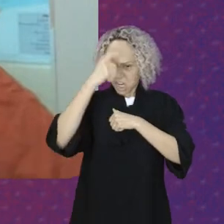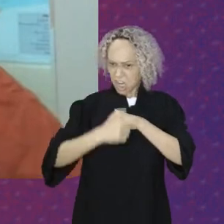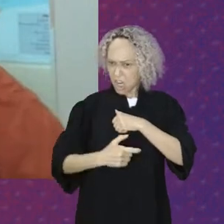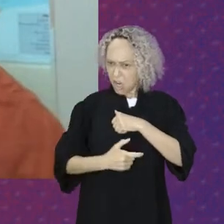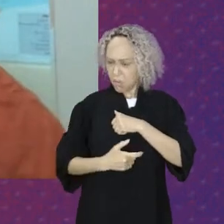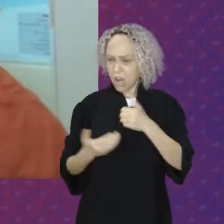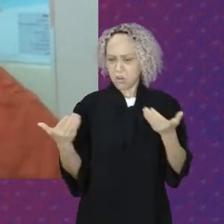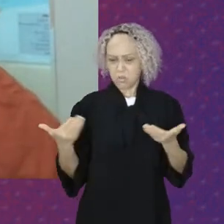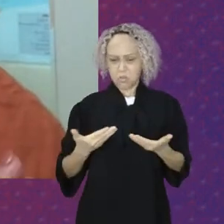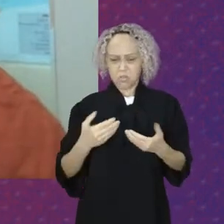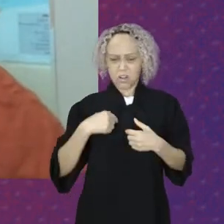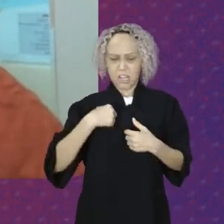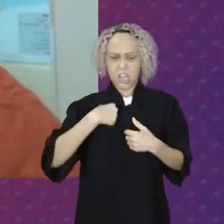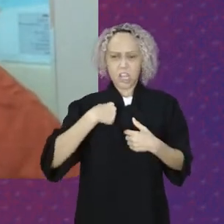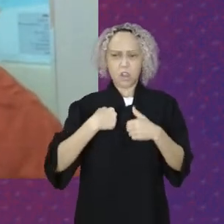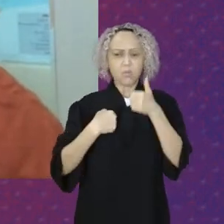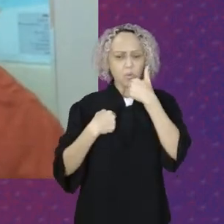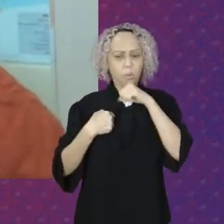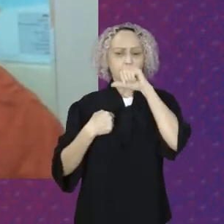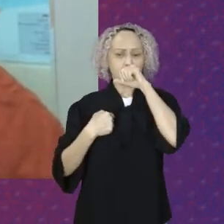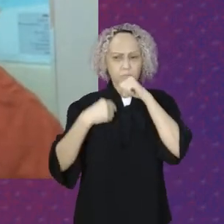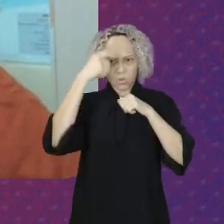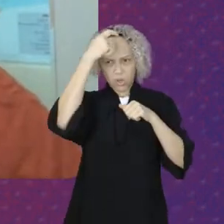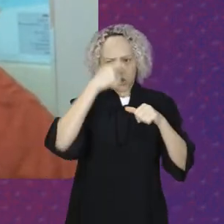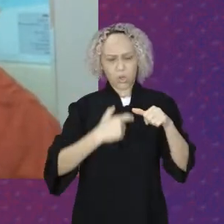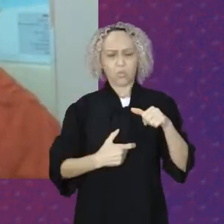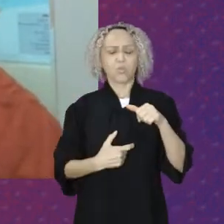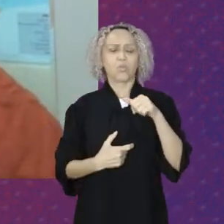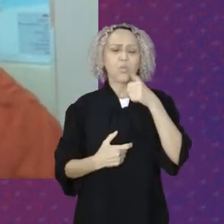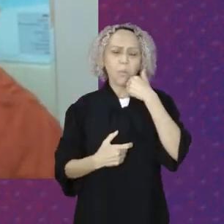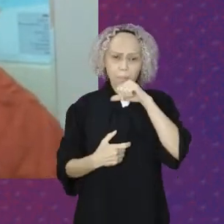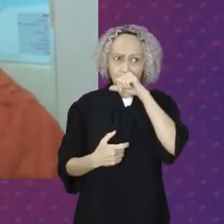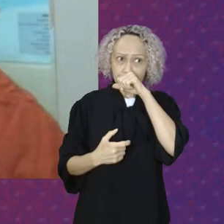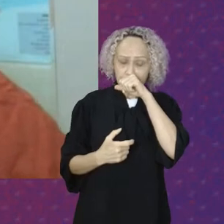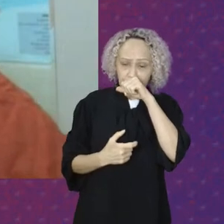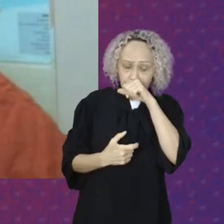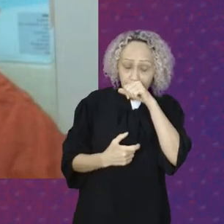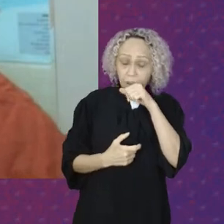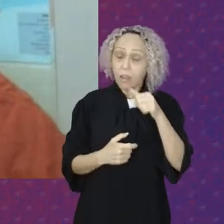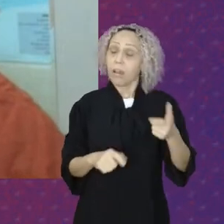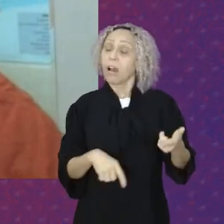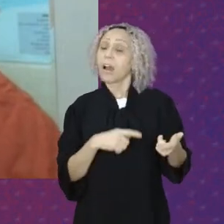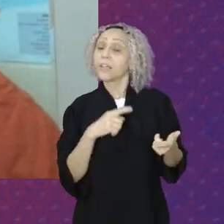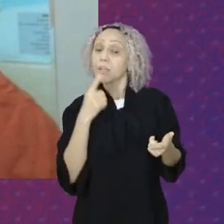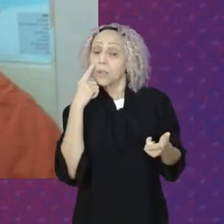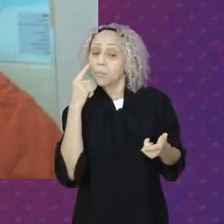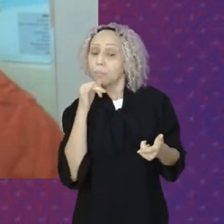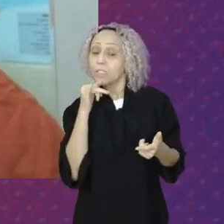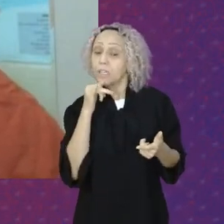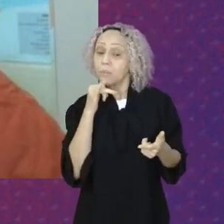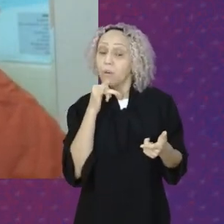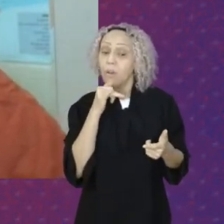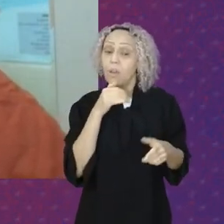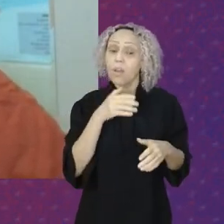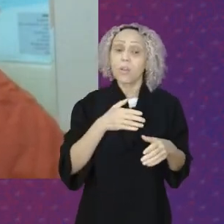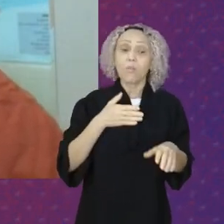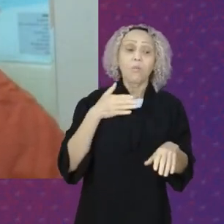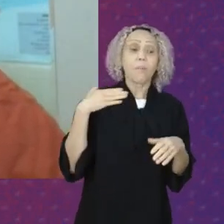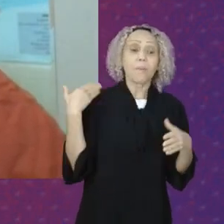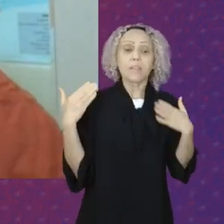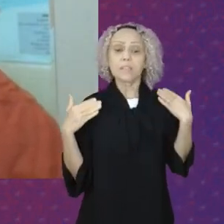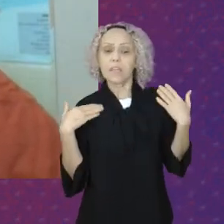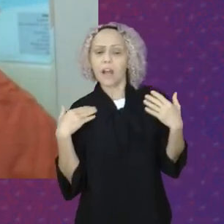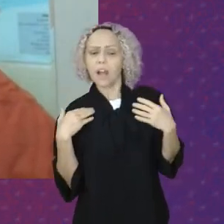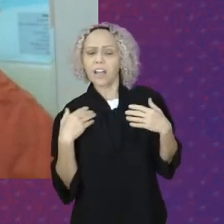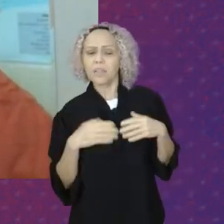chegue que eu não. Um restaurante tem cadeirinha de criança, tem espaço família, geralmente só